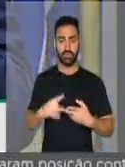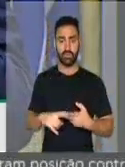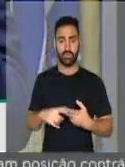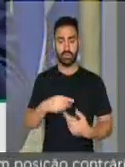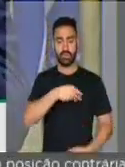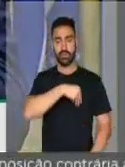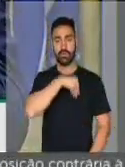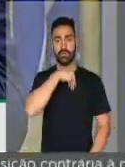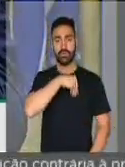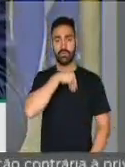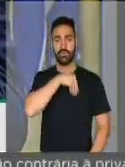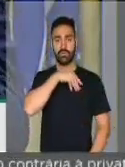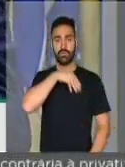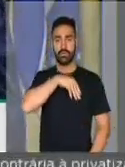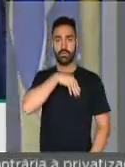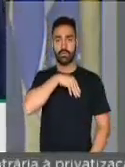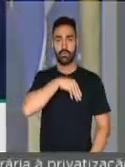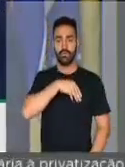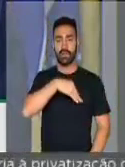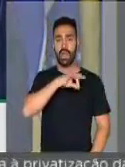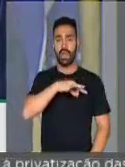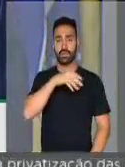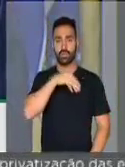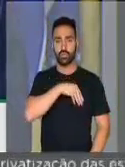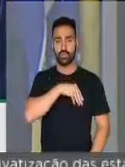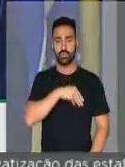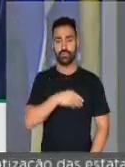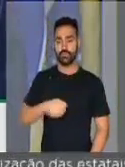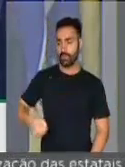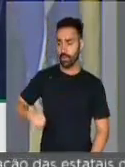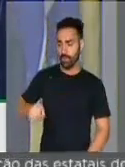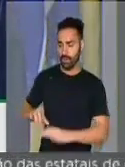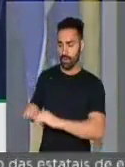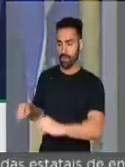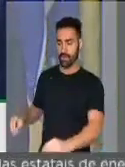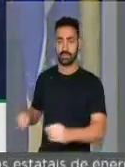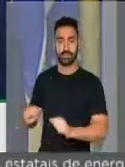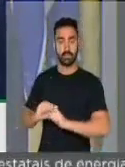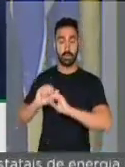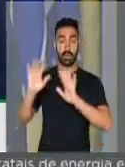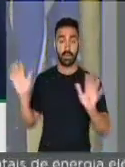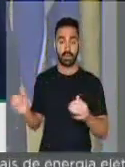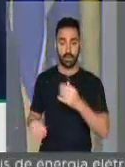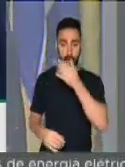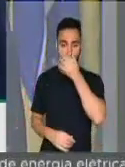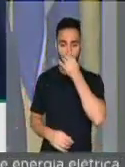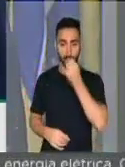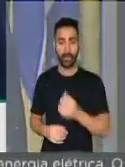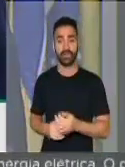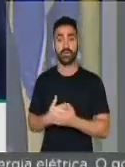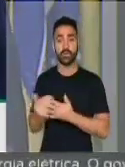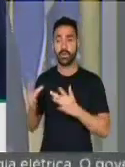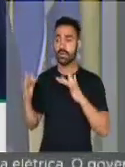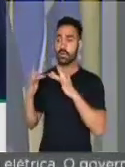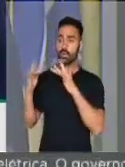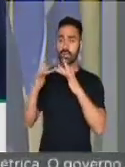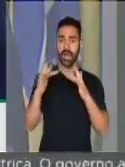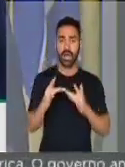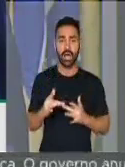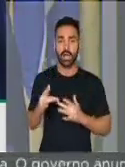lenço saindo do bolso da lapela, uma pasta brilhando e eles tomando intimidade com a